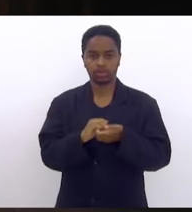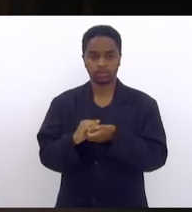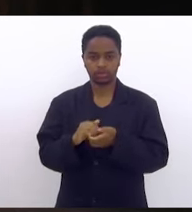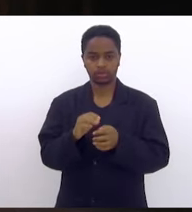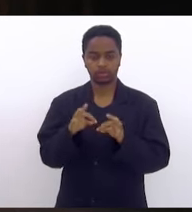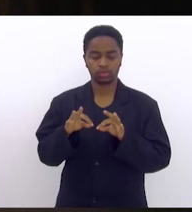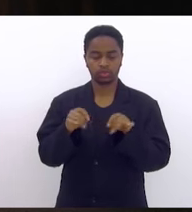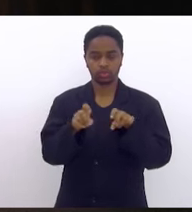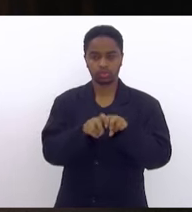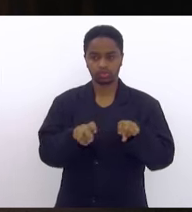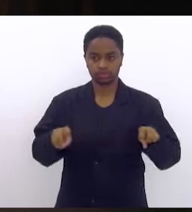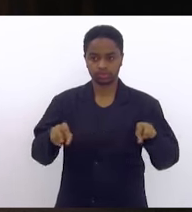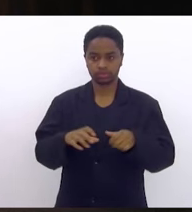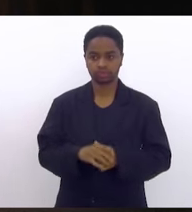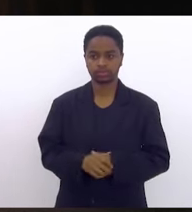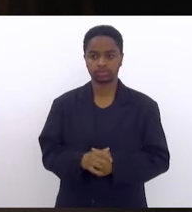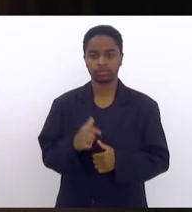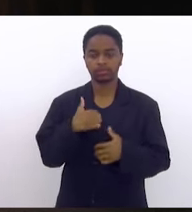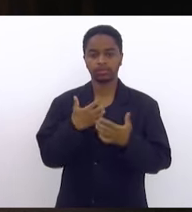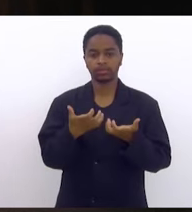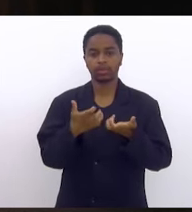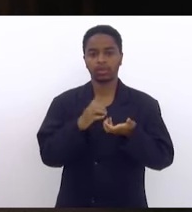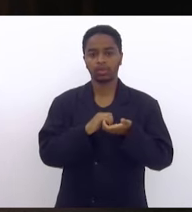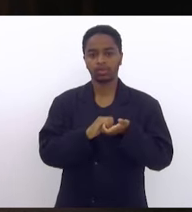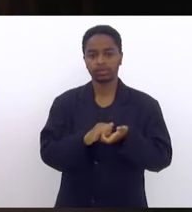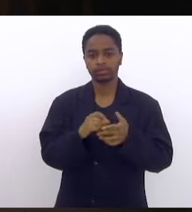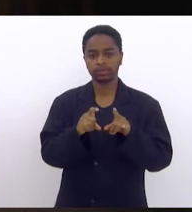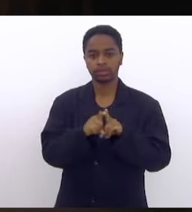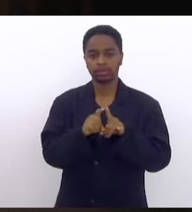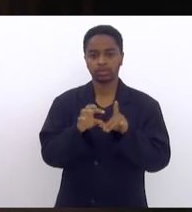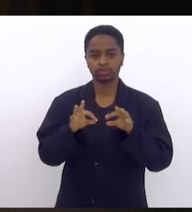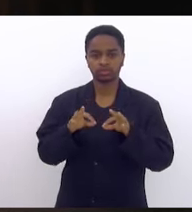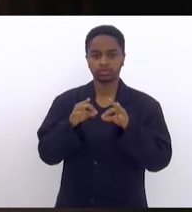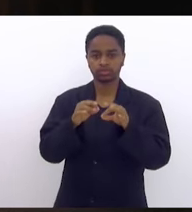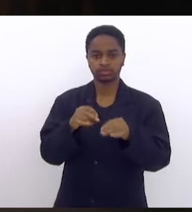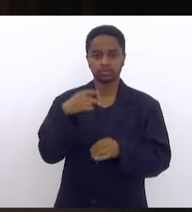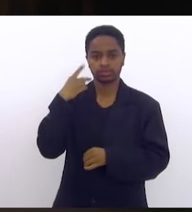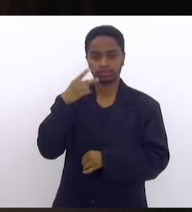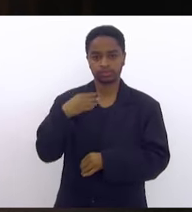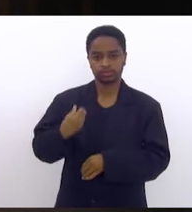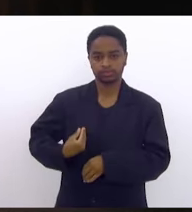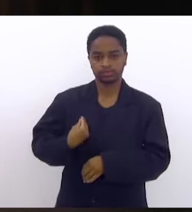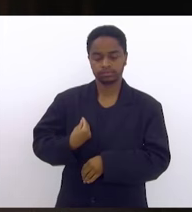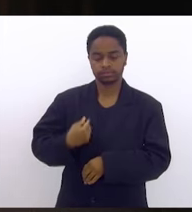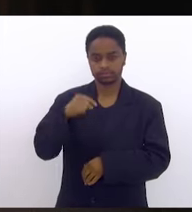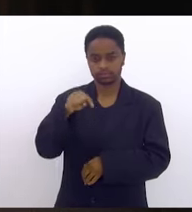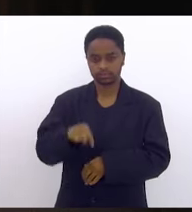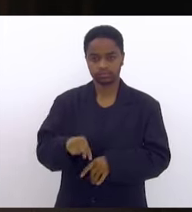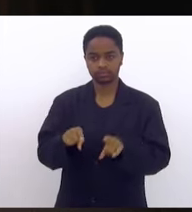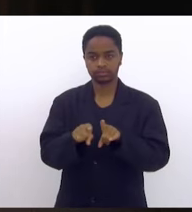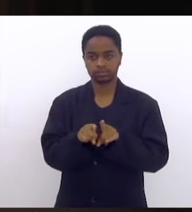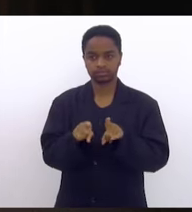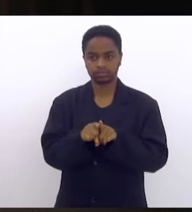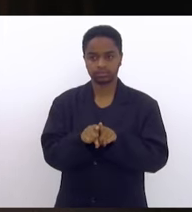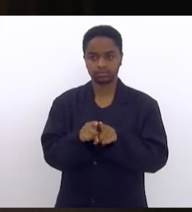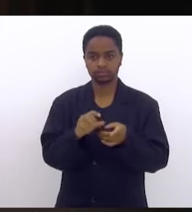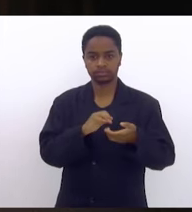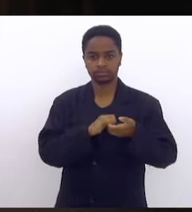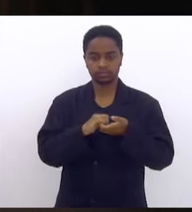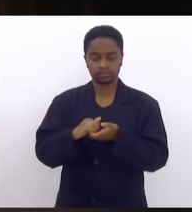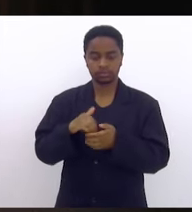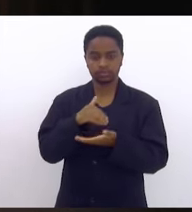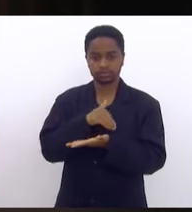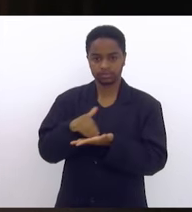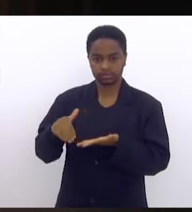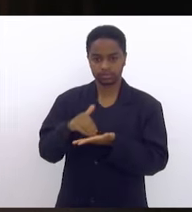da mesa. Queria cumprimentar também a todos os meus pares que aqui estão, cumprimentar também a todos os